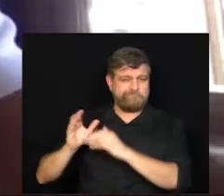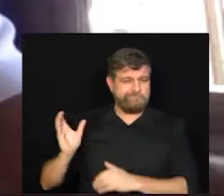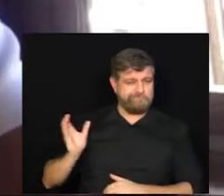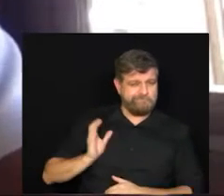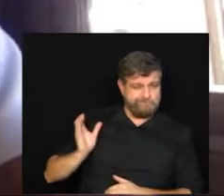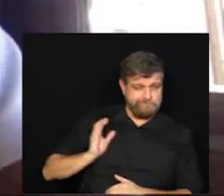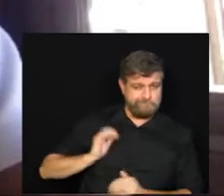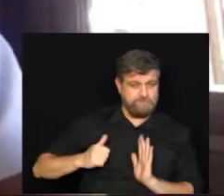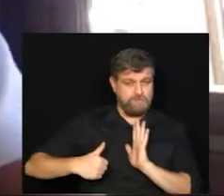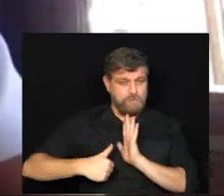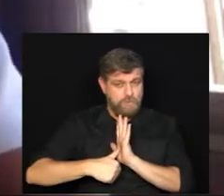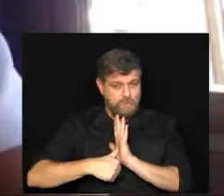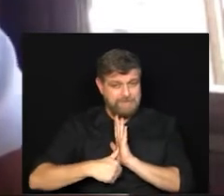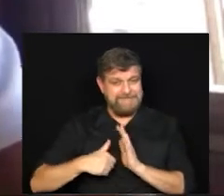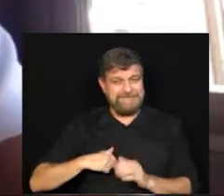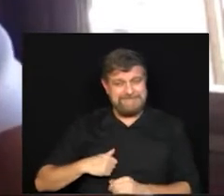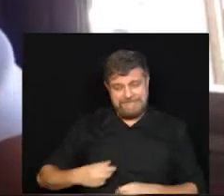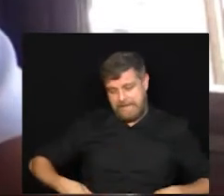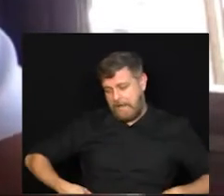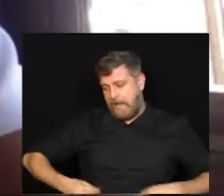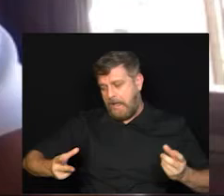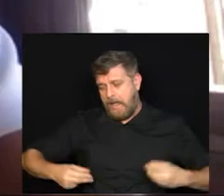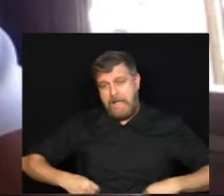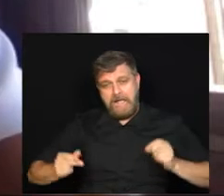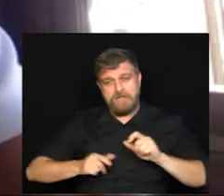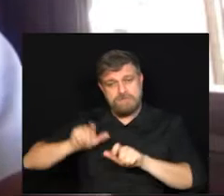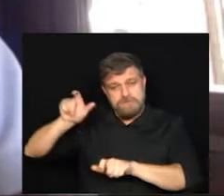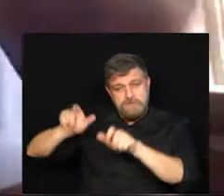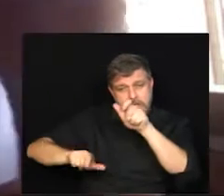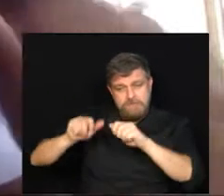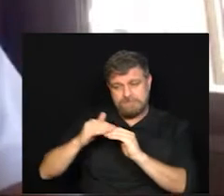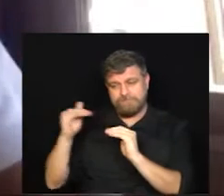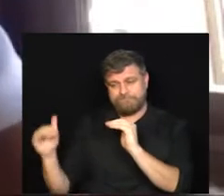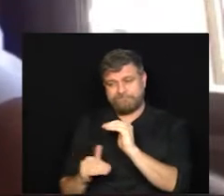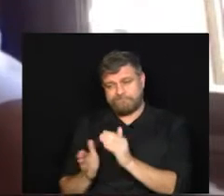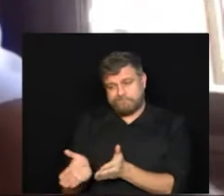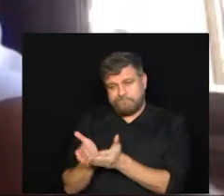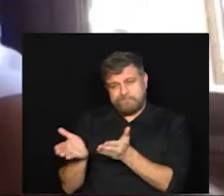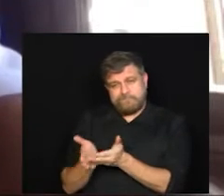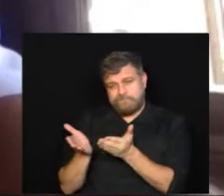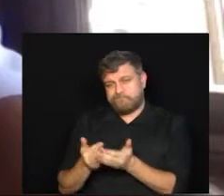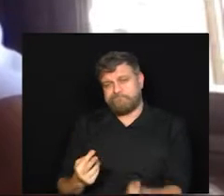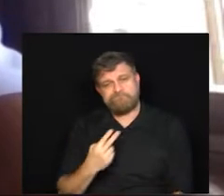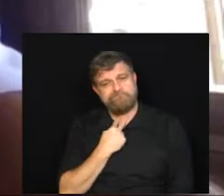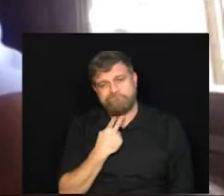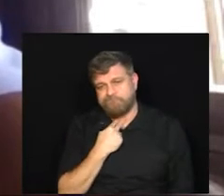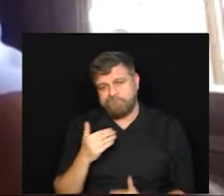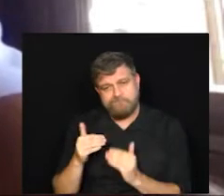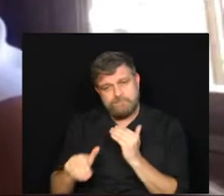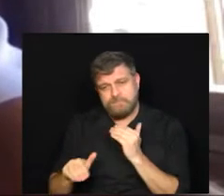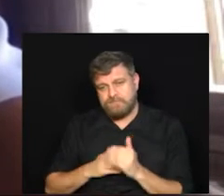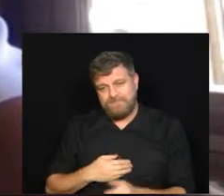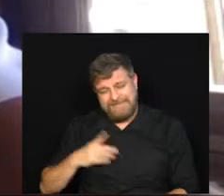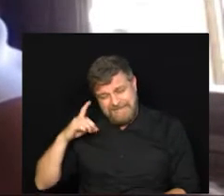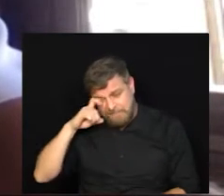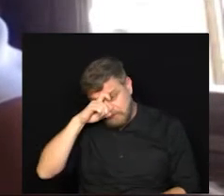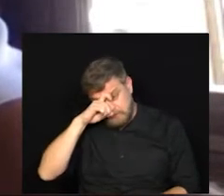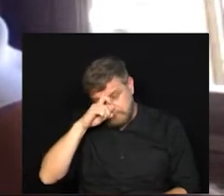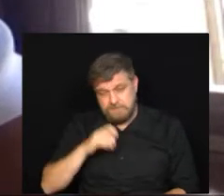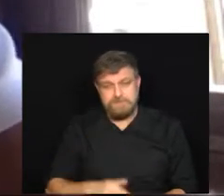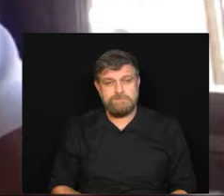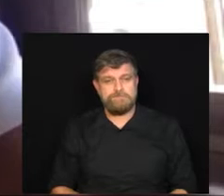clube, onde geram outros custos, onde as pessoas de baixa renda, consequentemente, é mais difícil o